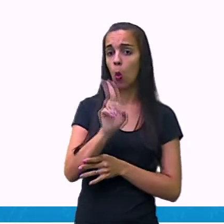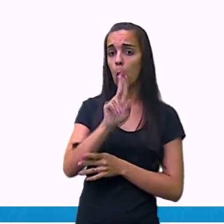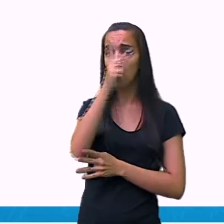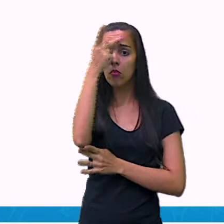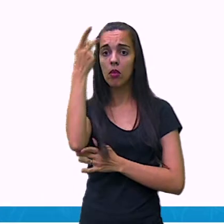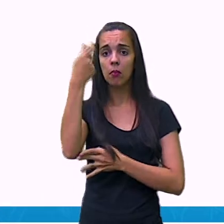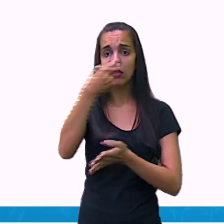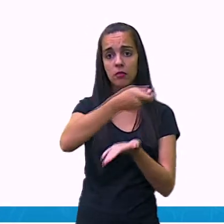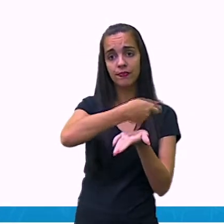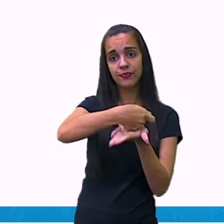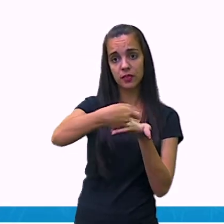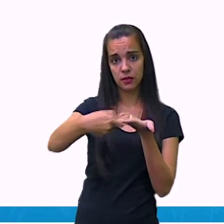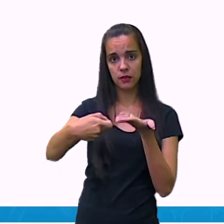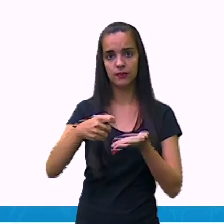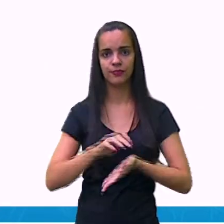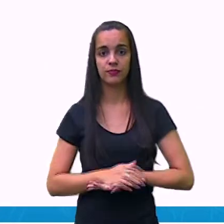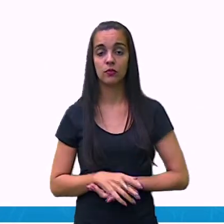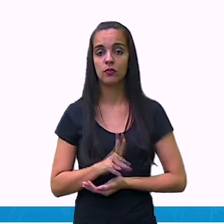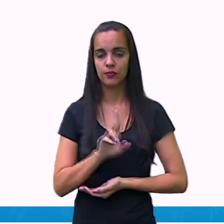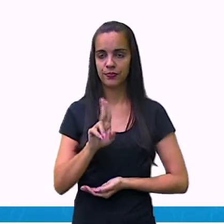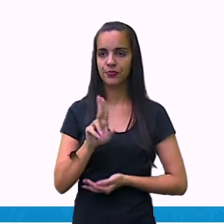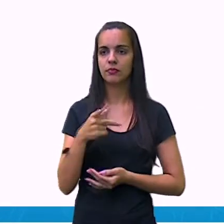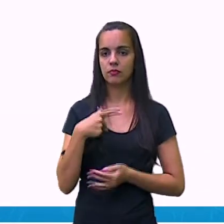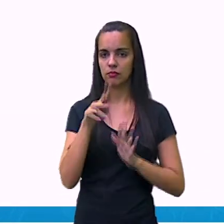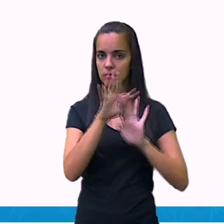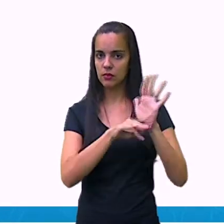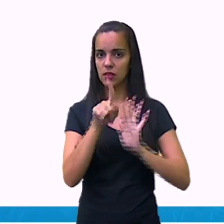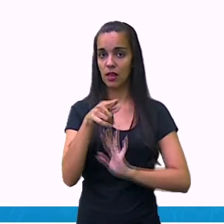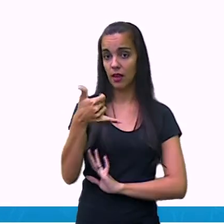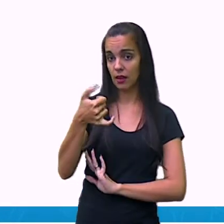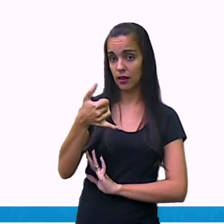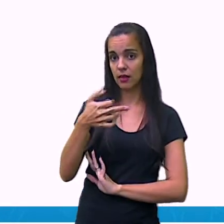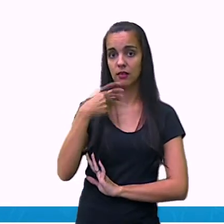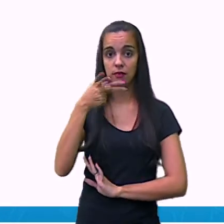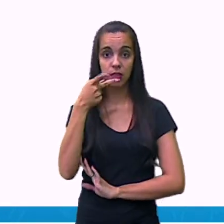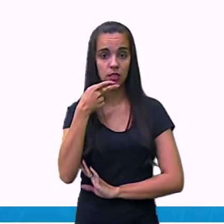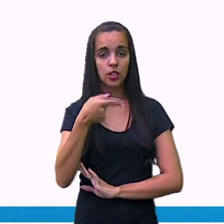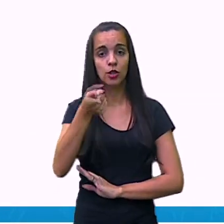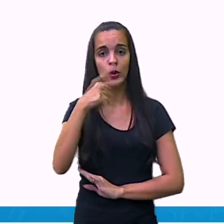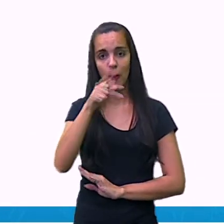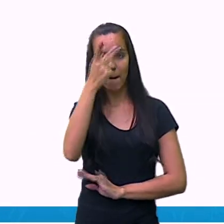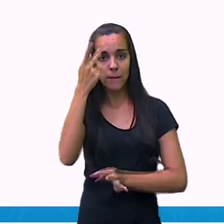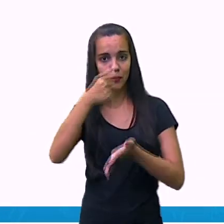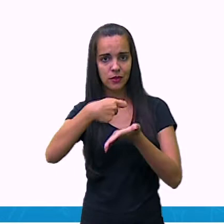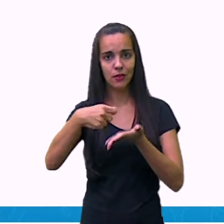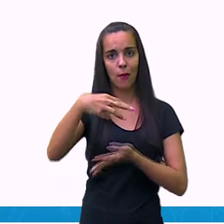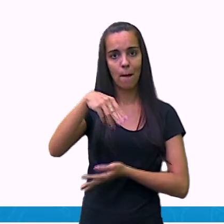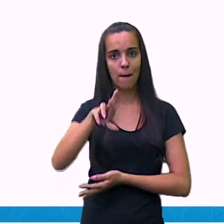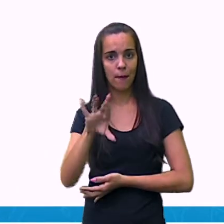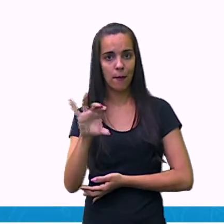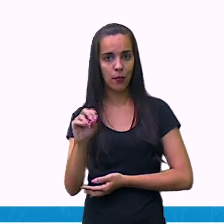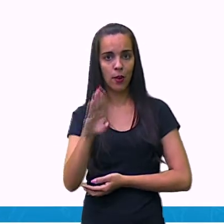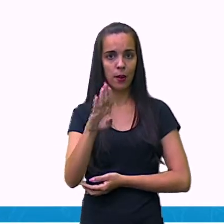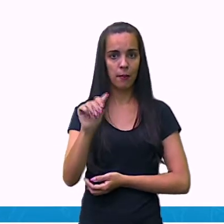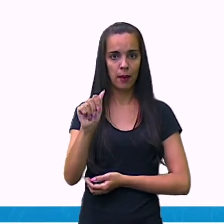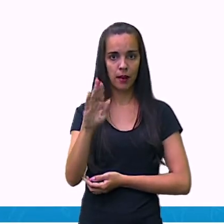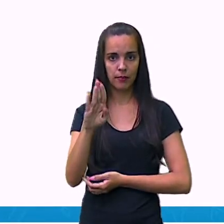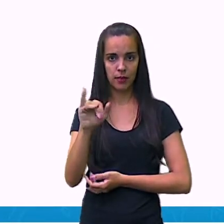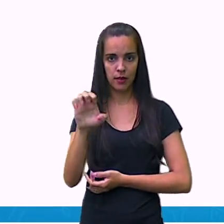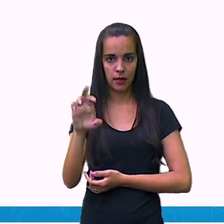da autora? A caneta falante e o nome da autora,